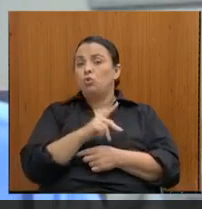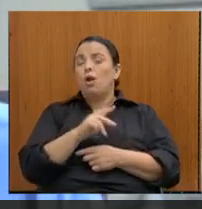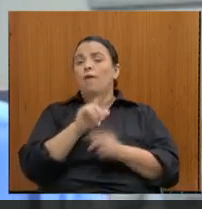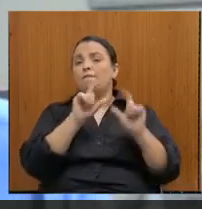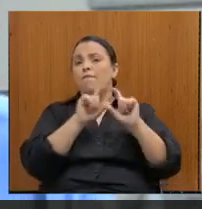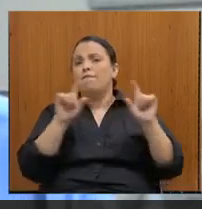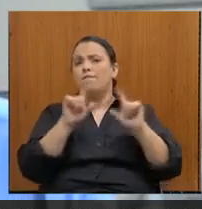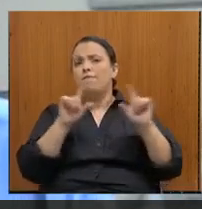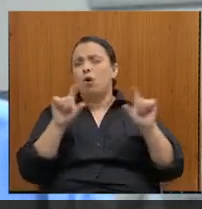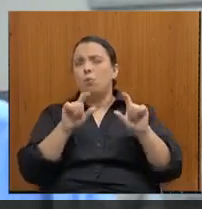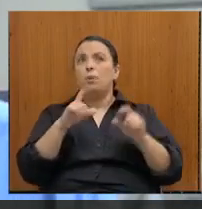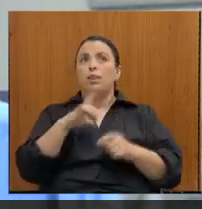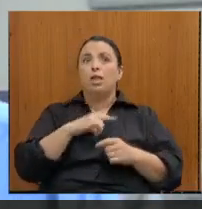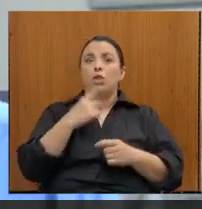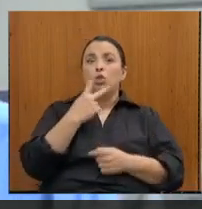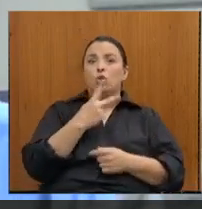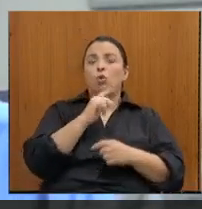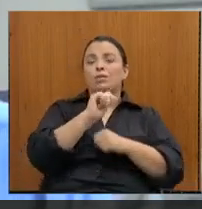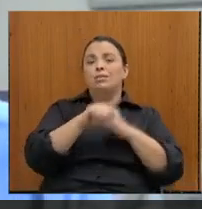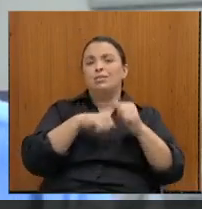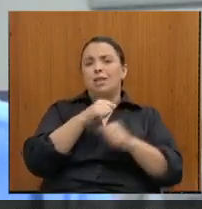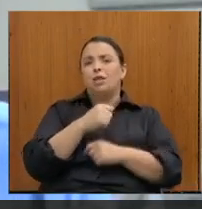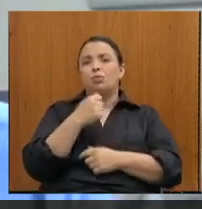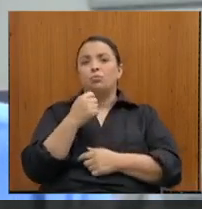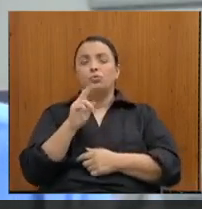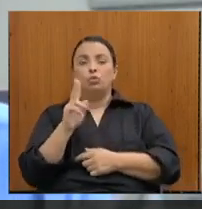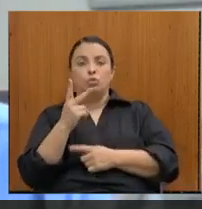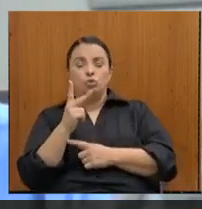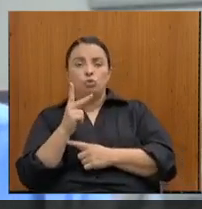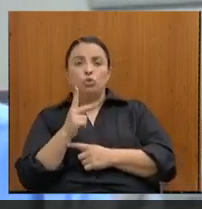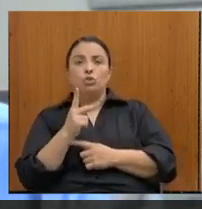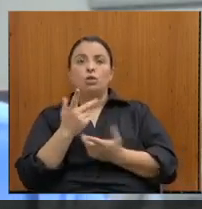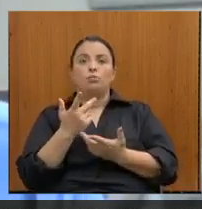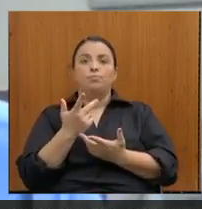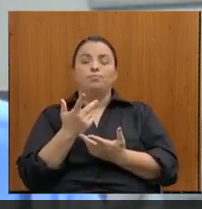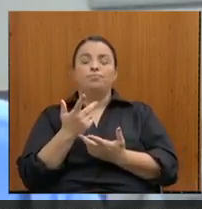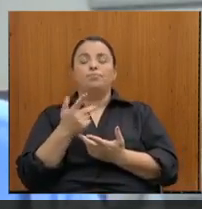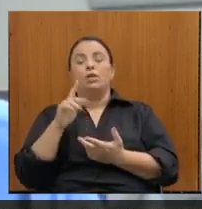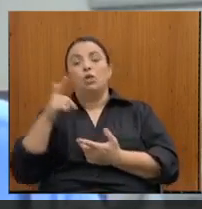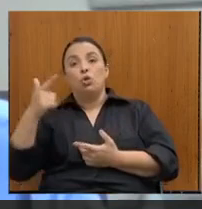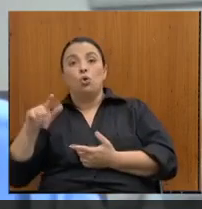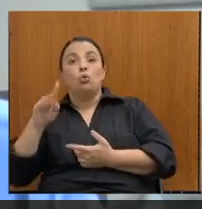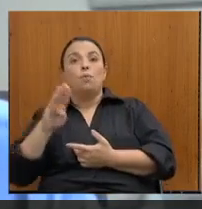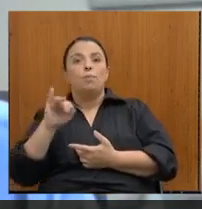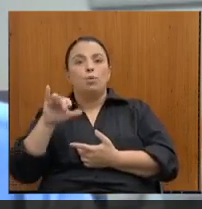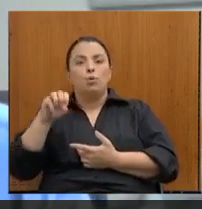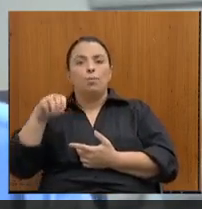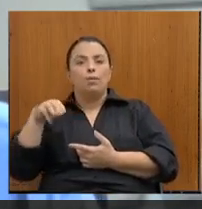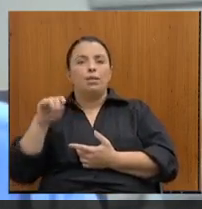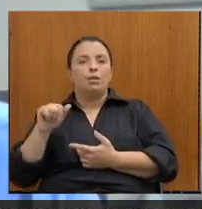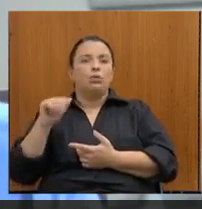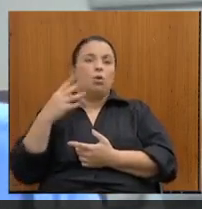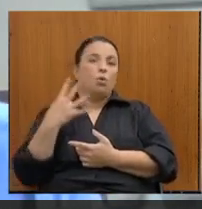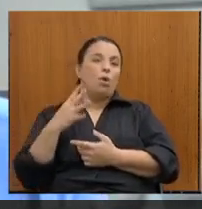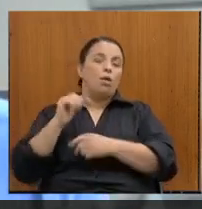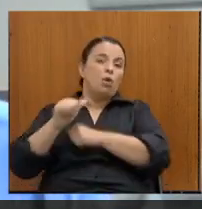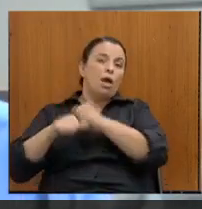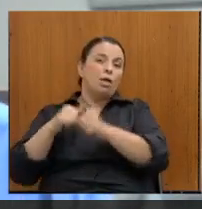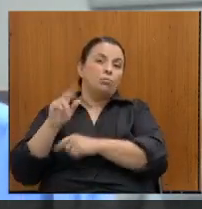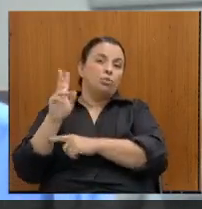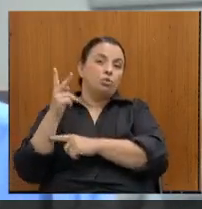caso do biometano que é o ch4 não temos em quatro átomos de hidrogênio para cada carro por fontes